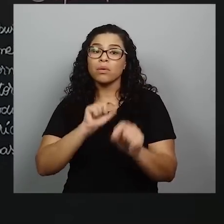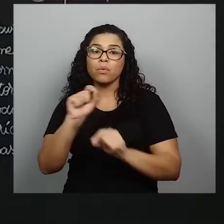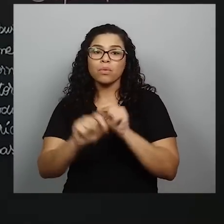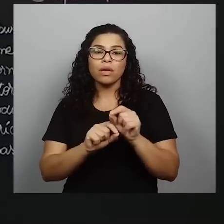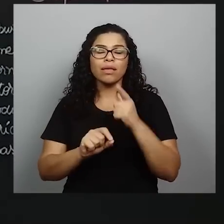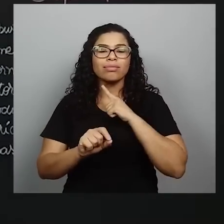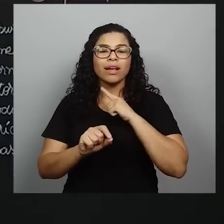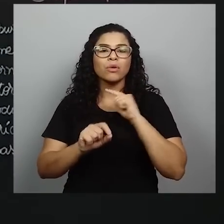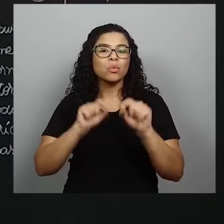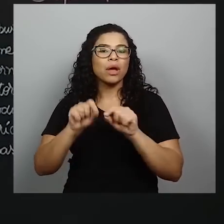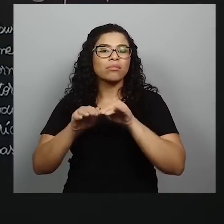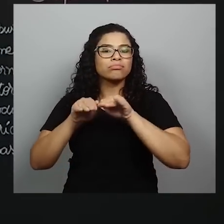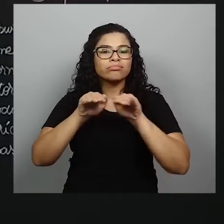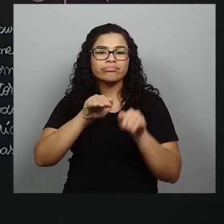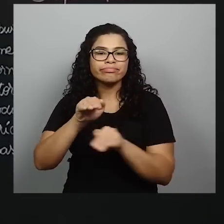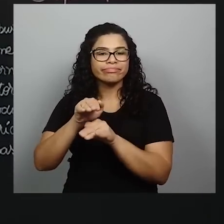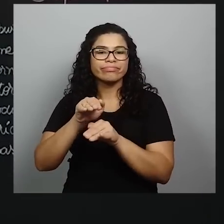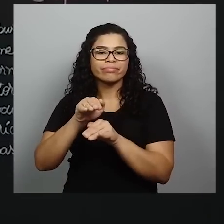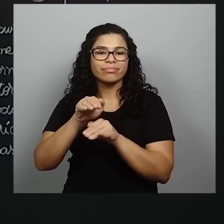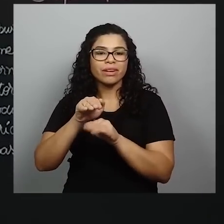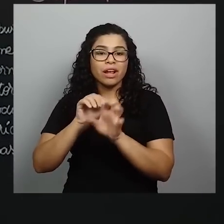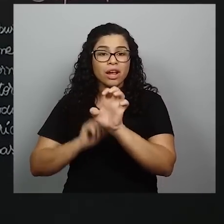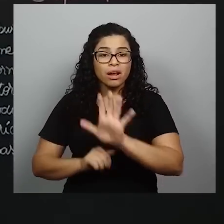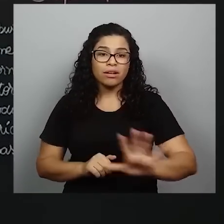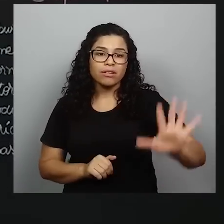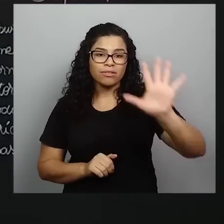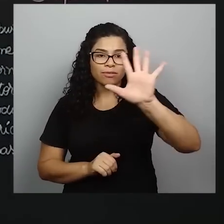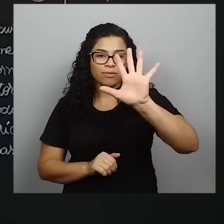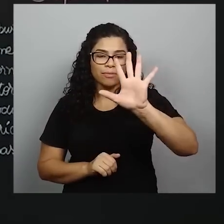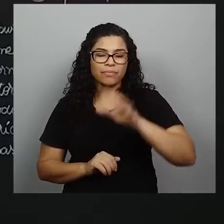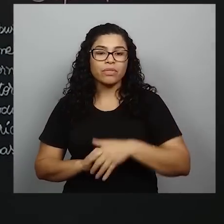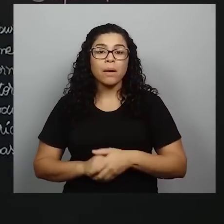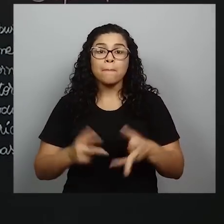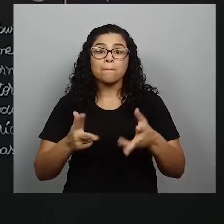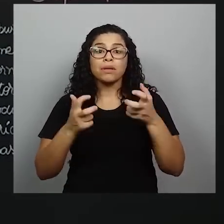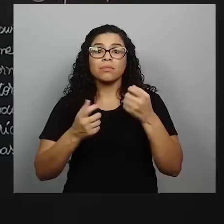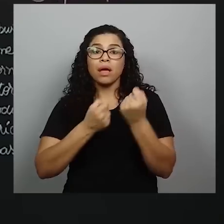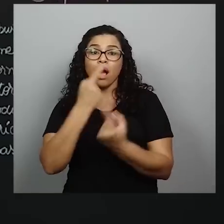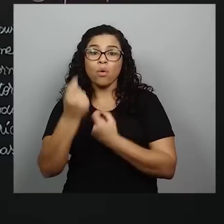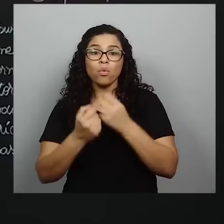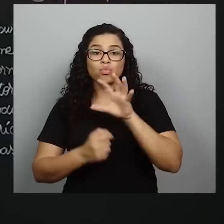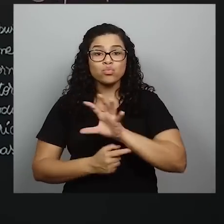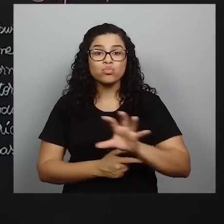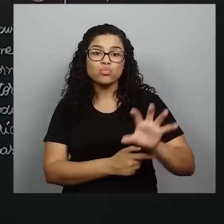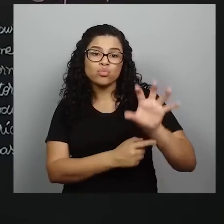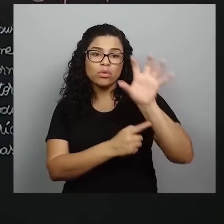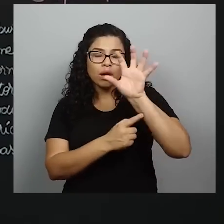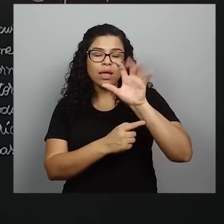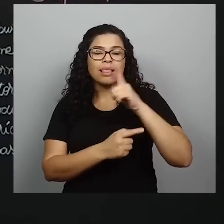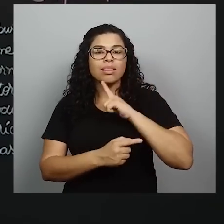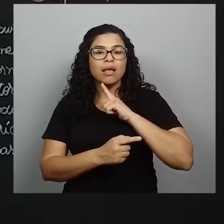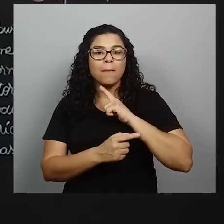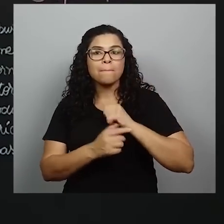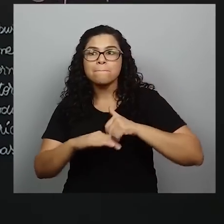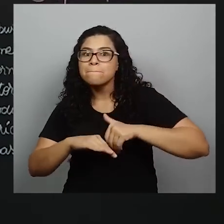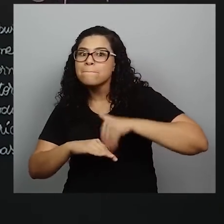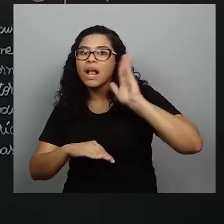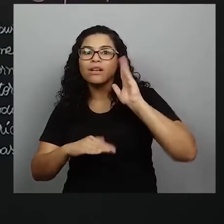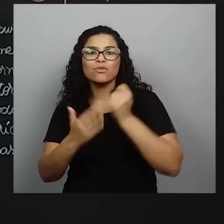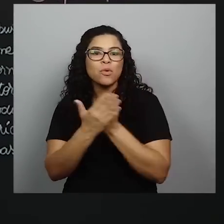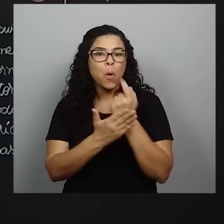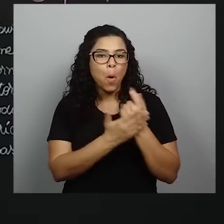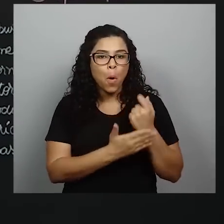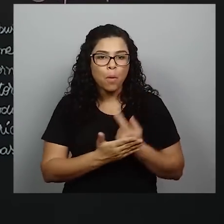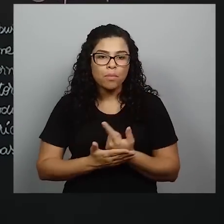tem desequilíbrios regionais. Você vai perceber locais onde temos aí maior poder de compra e